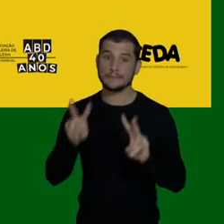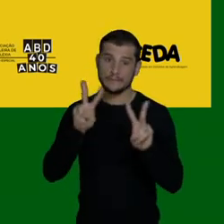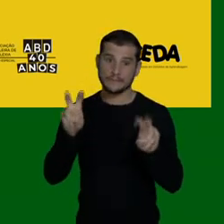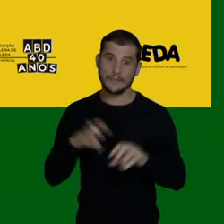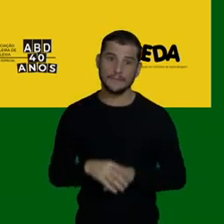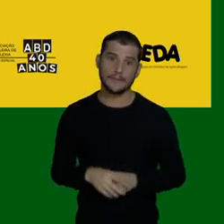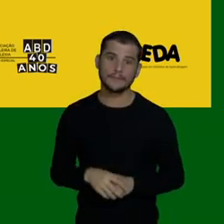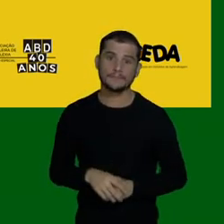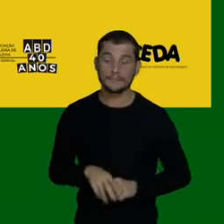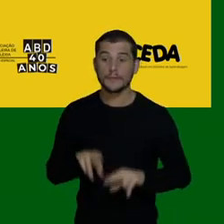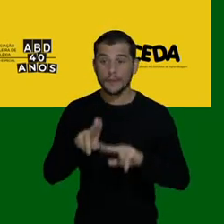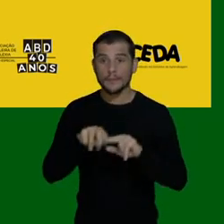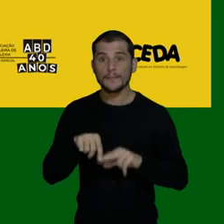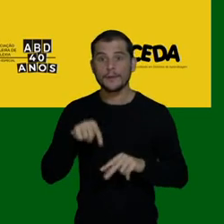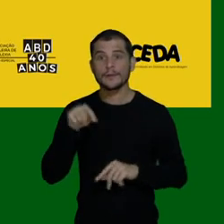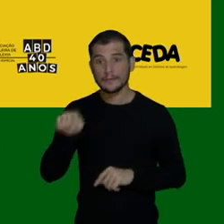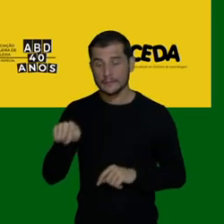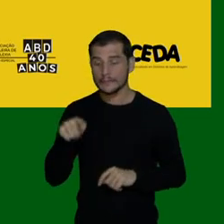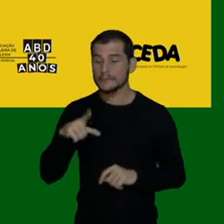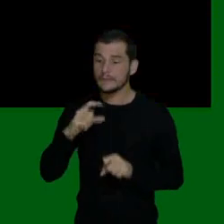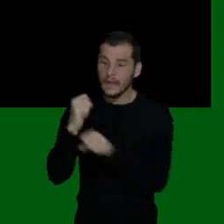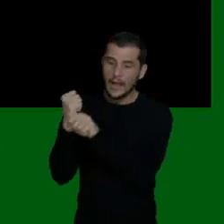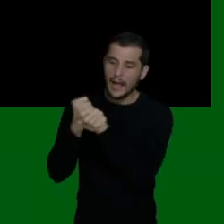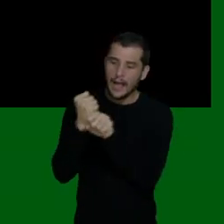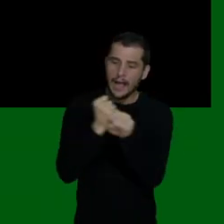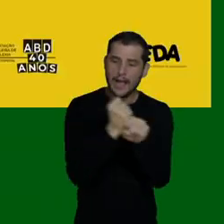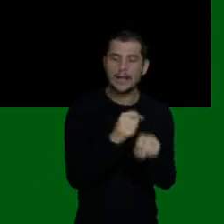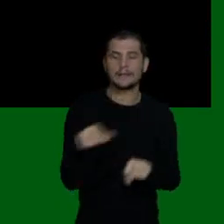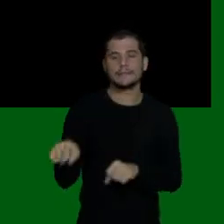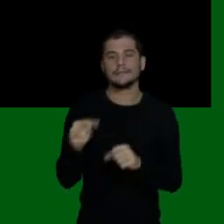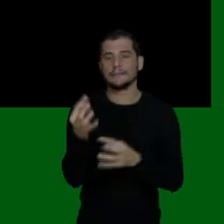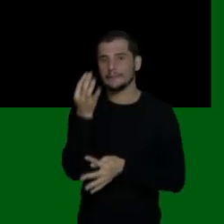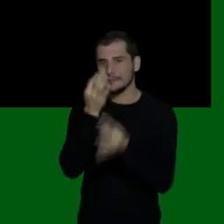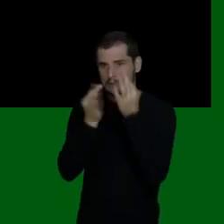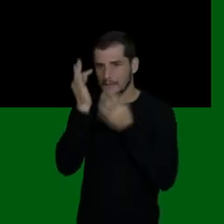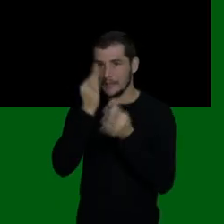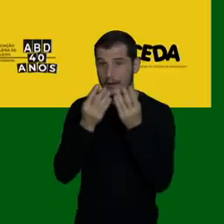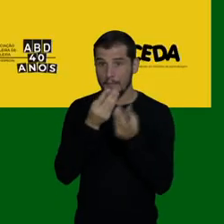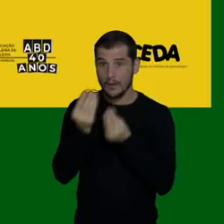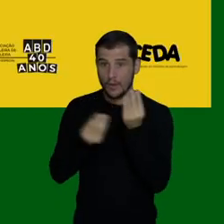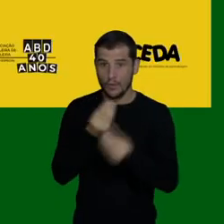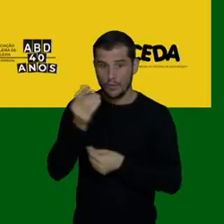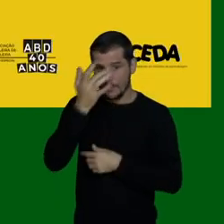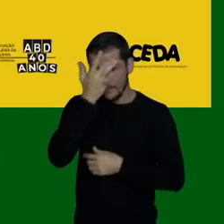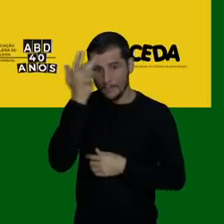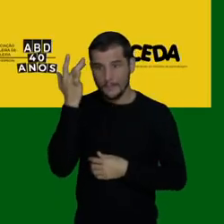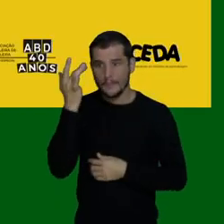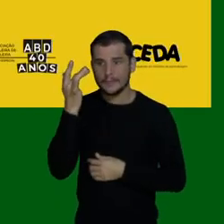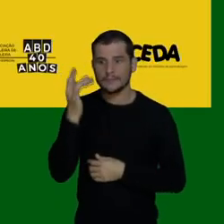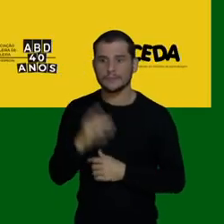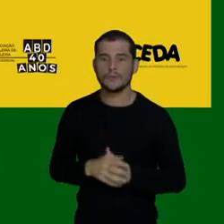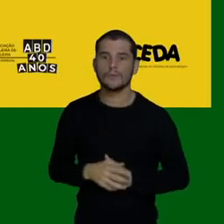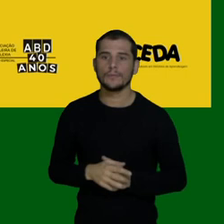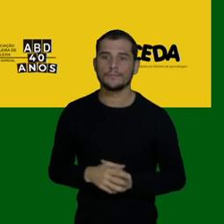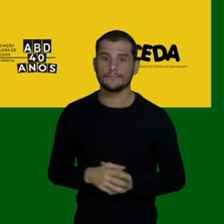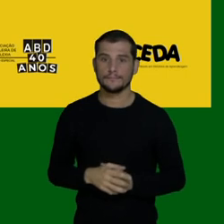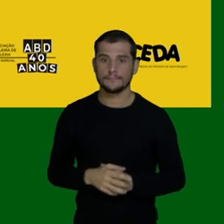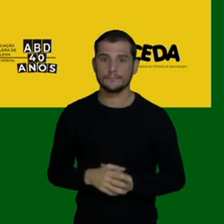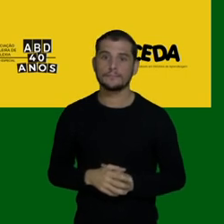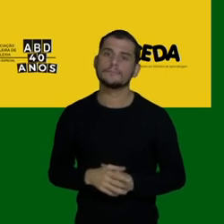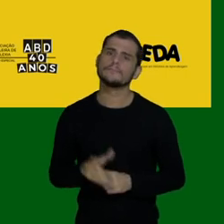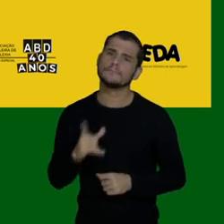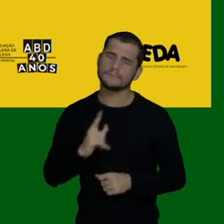novo muitos anos nessa terapia desse disléxico né então fatores para